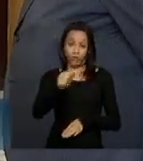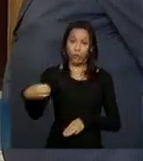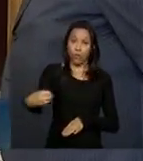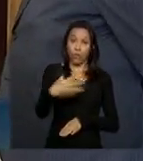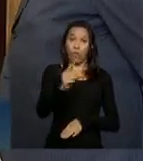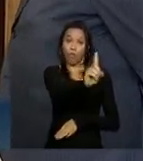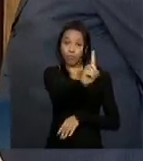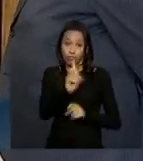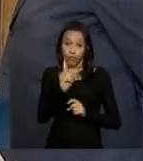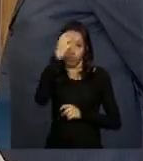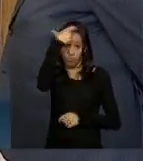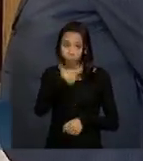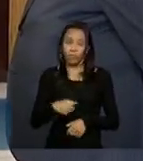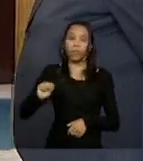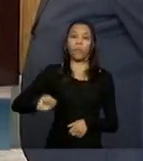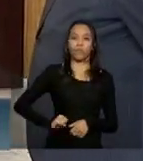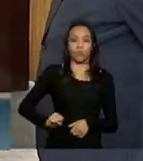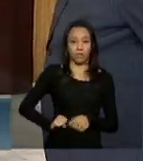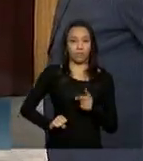o novo embaixador